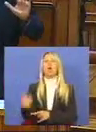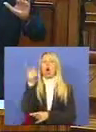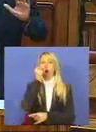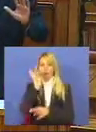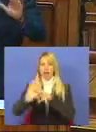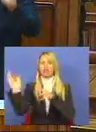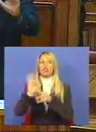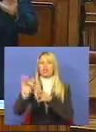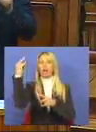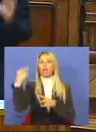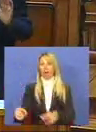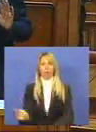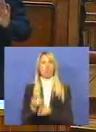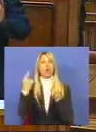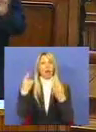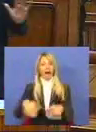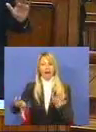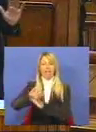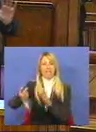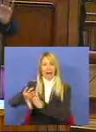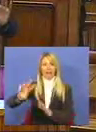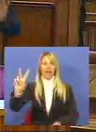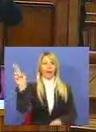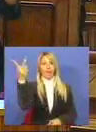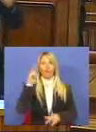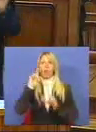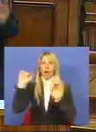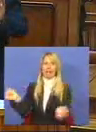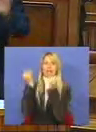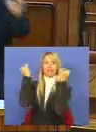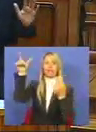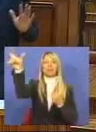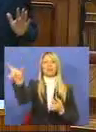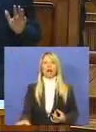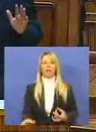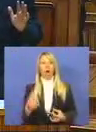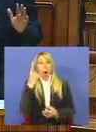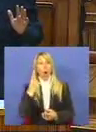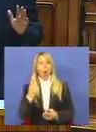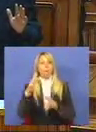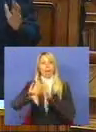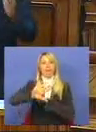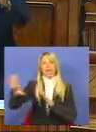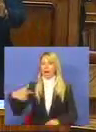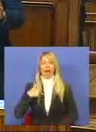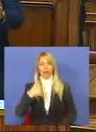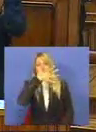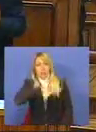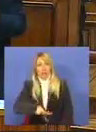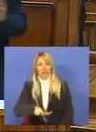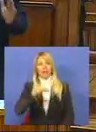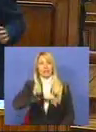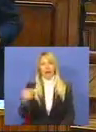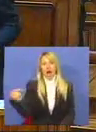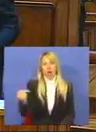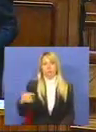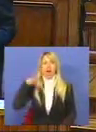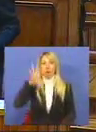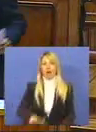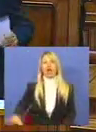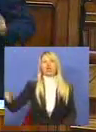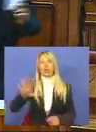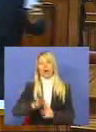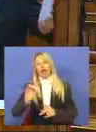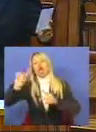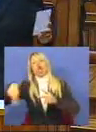2 direitas que são a sua salvação. Uma direita que não gosta do salário mínimo nacional e uma outra que, havendo uma crise financeira,